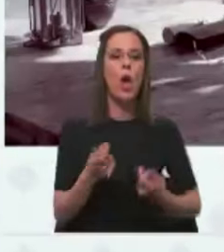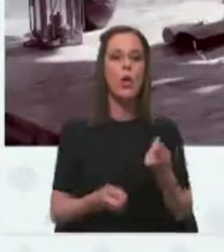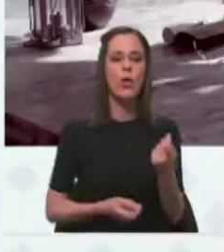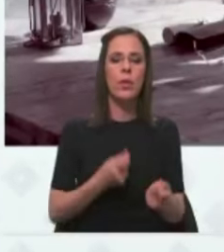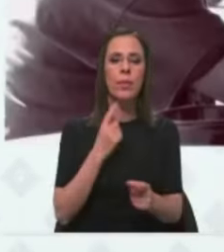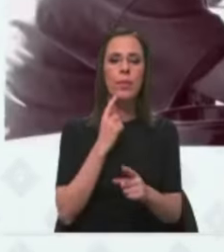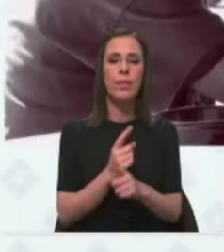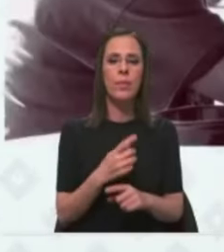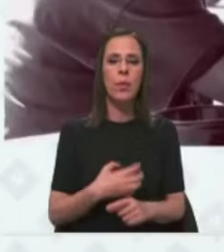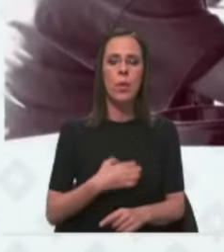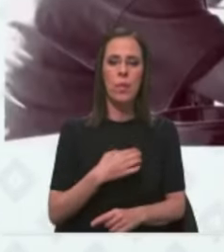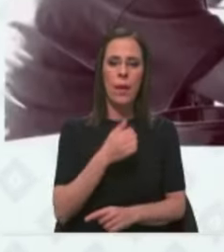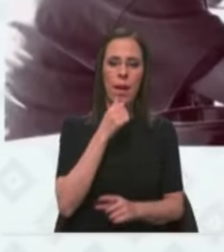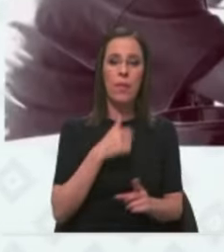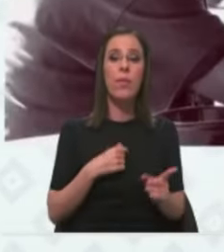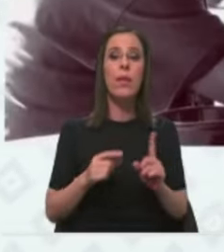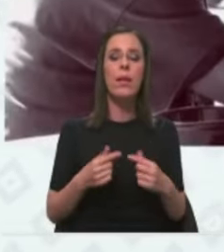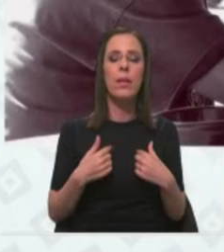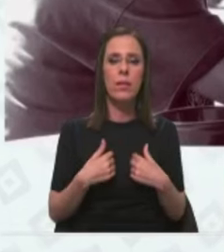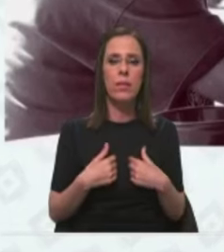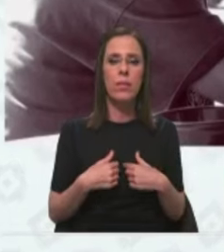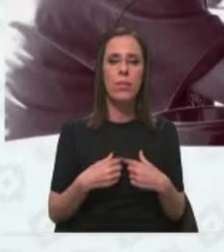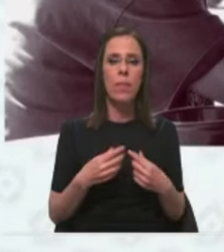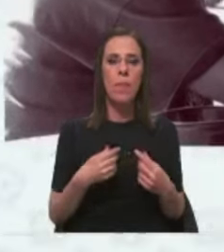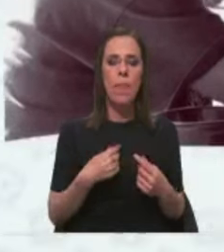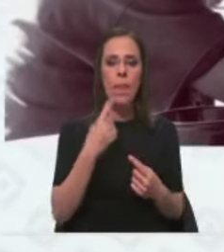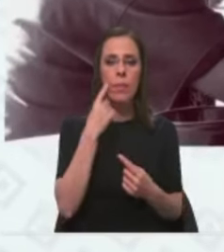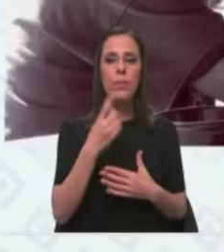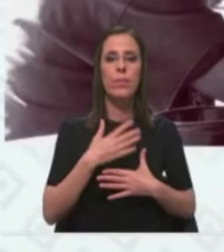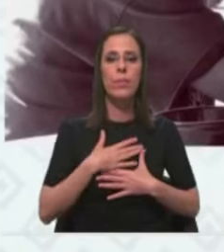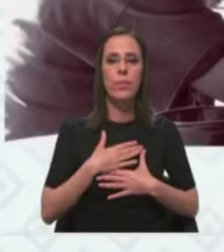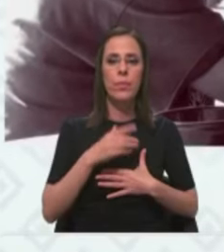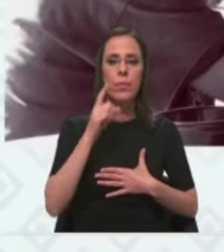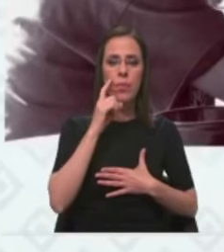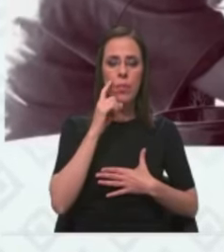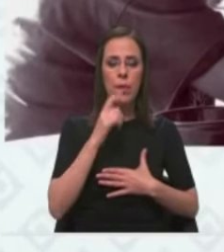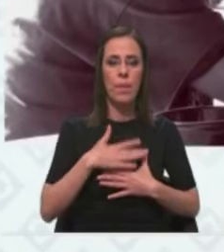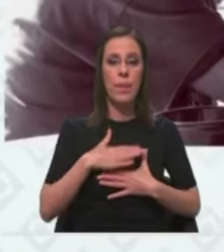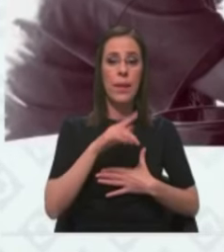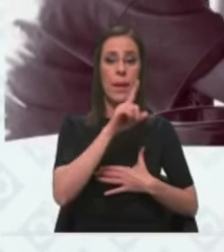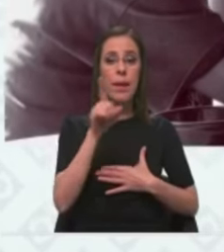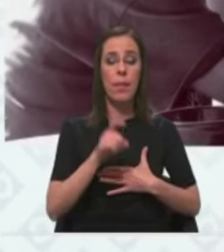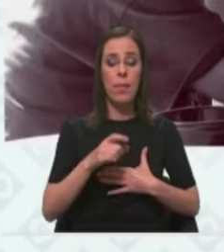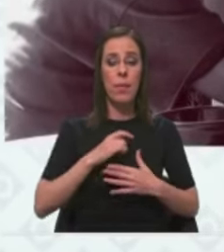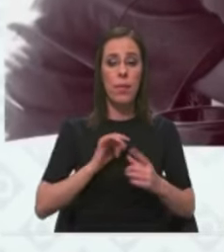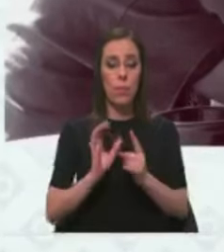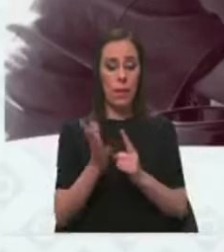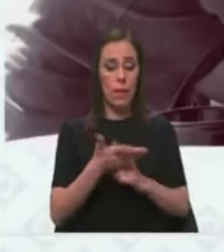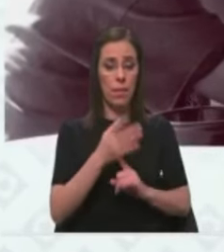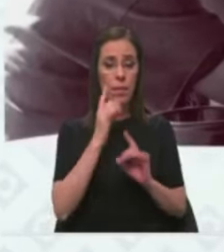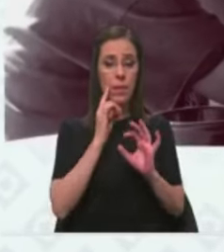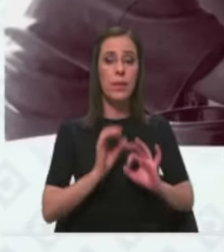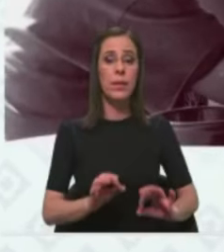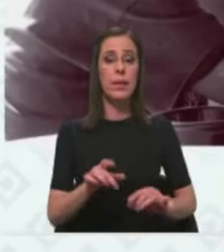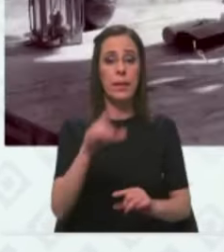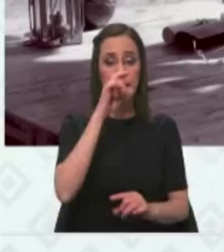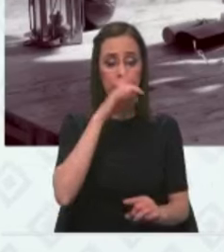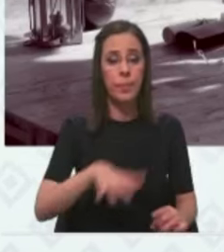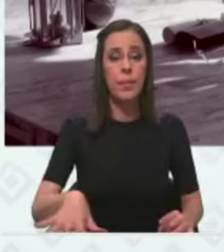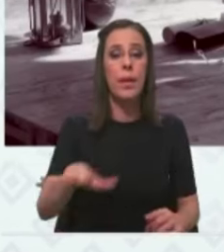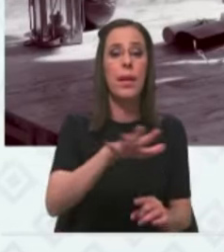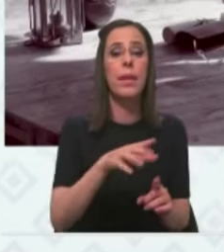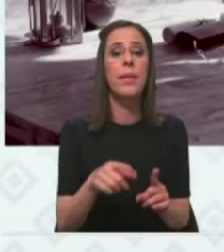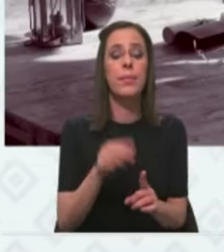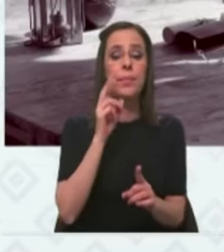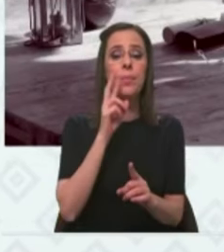ainda assim nunca me senti à vontade que eu sou uma pessoa Pronto Muito particular e que protej muito a minha paz e que tenho os meus ambientes muito específicos e eu na quinta naquele ambiente